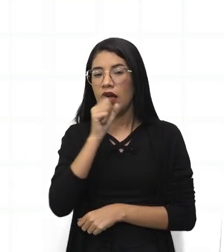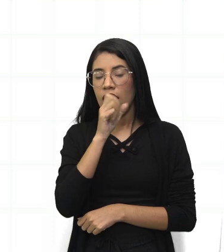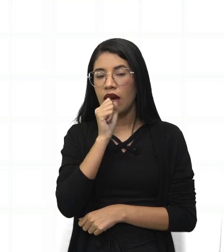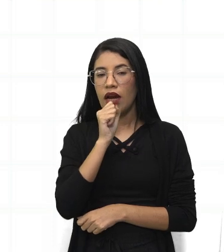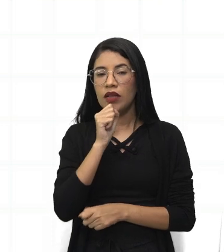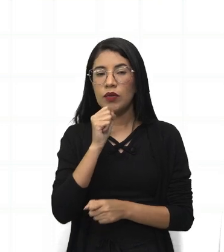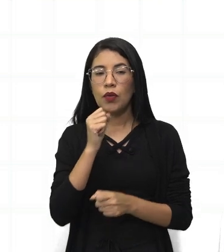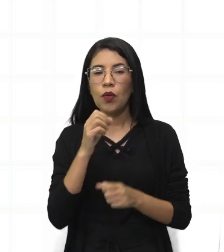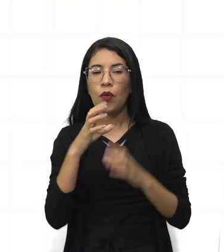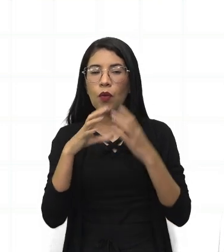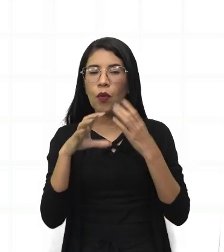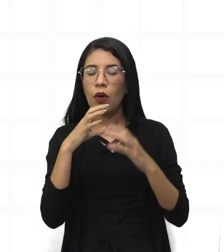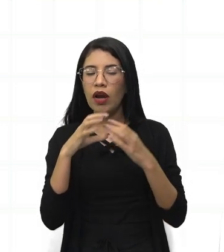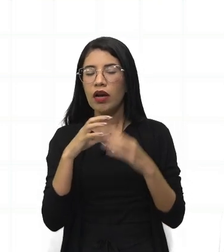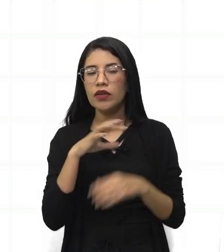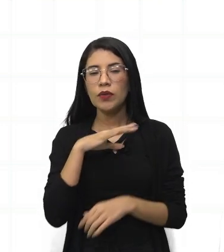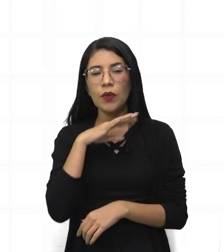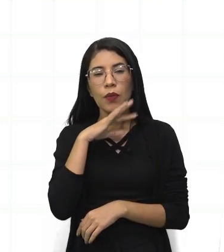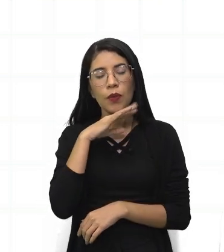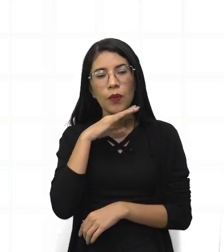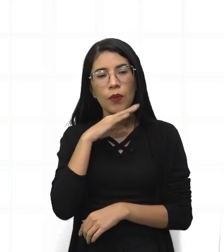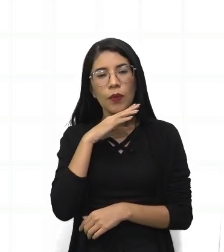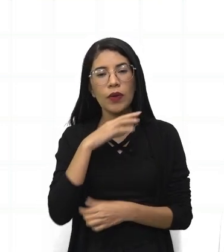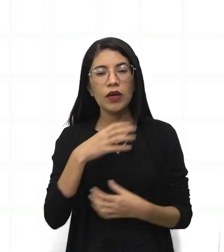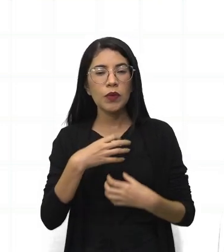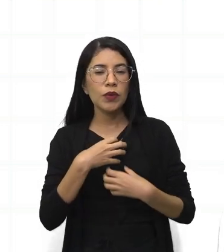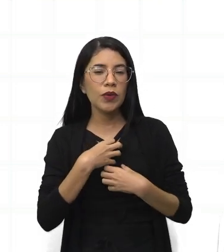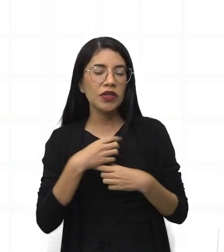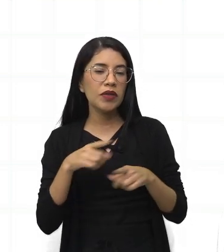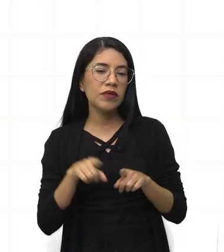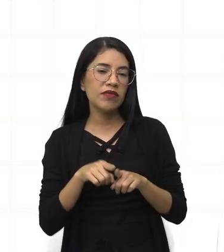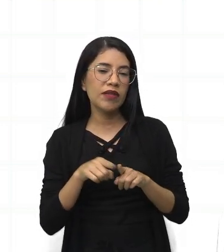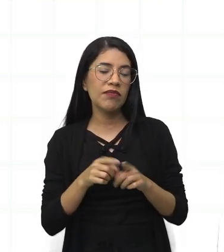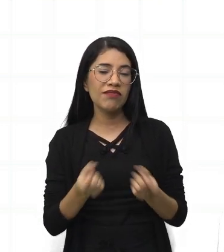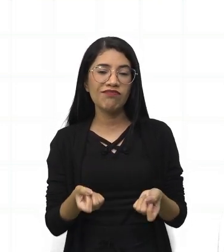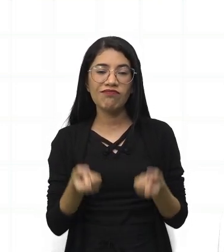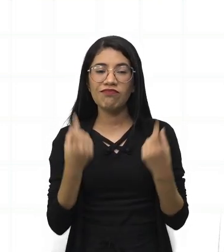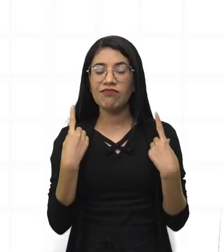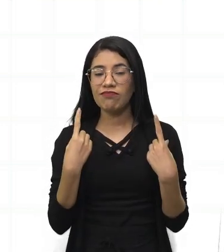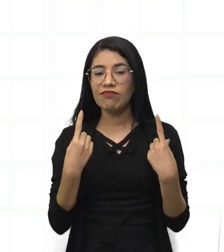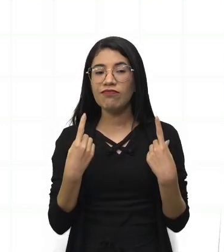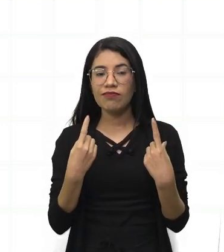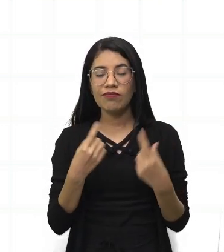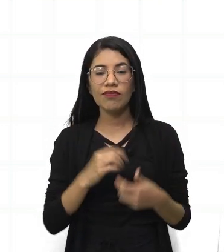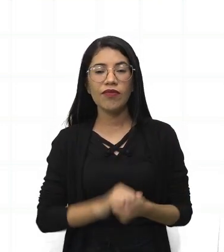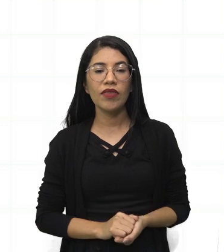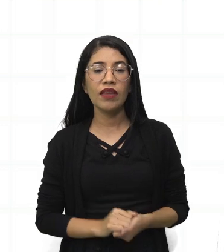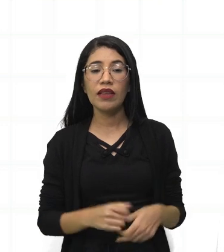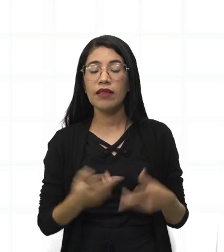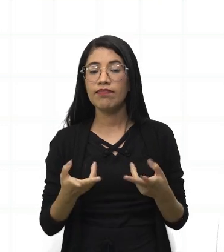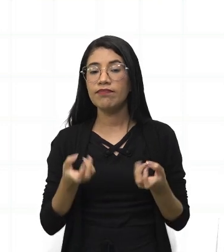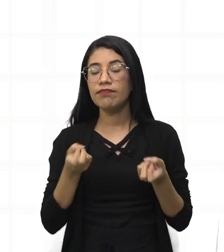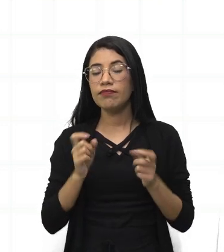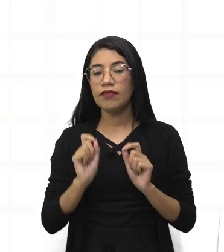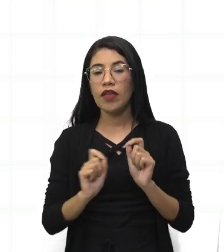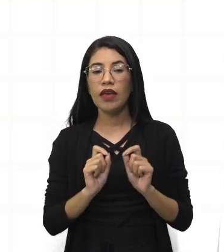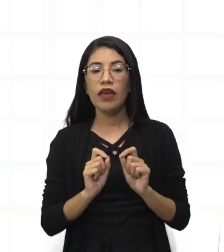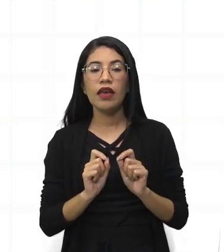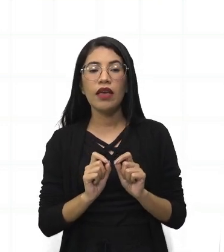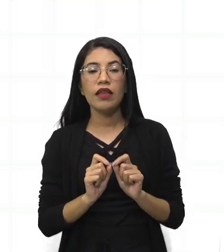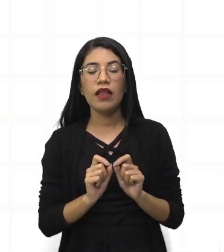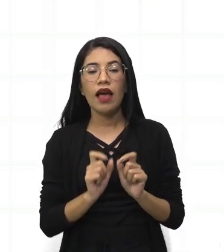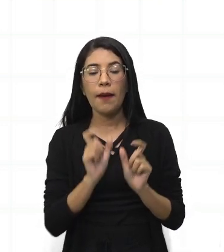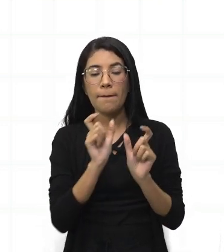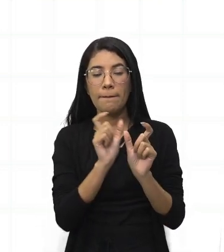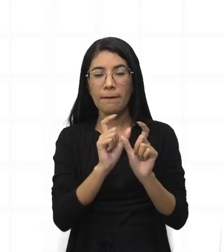dele não é lá essas coisas. O jeito é o quê? Esquisitão. Então vejam que aqui